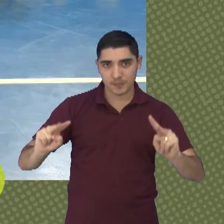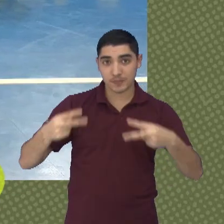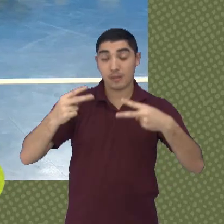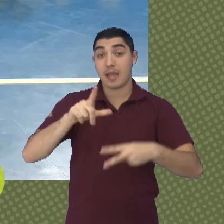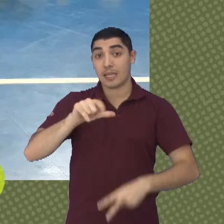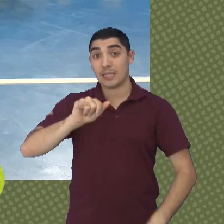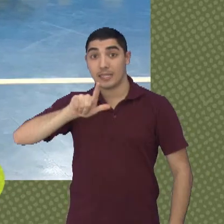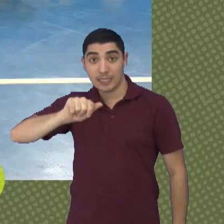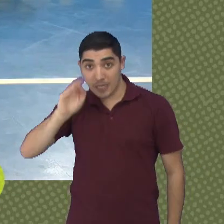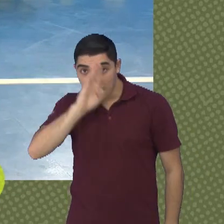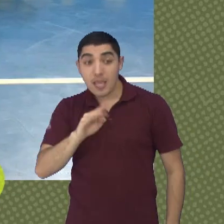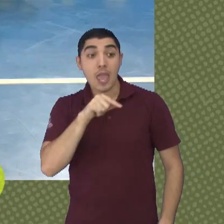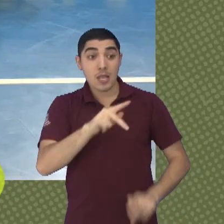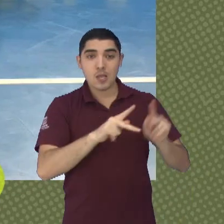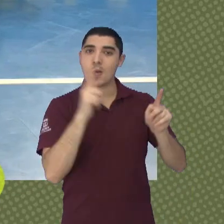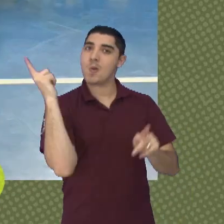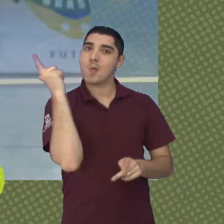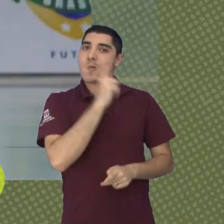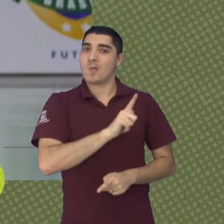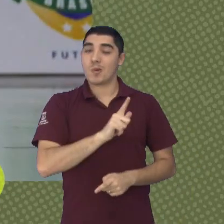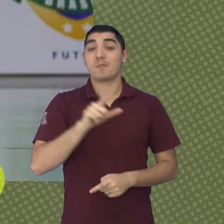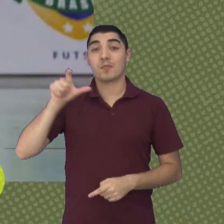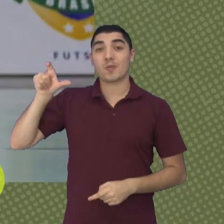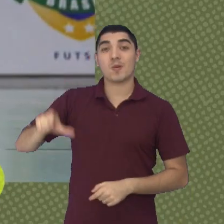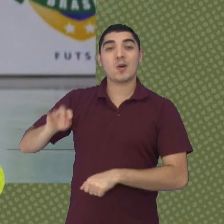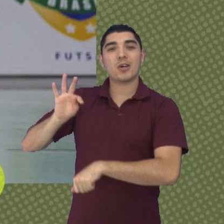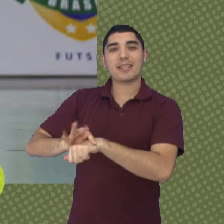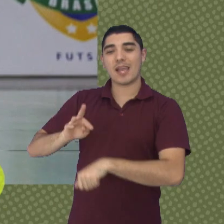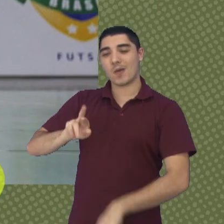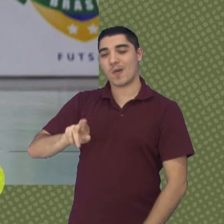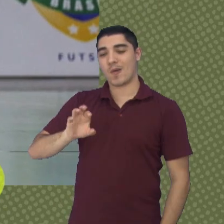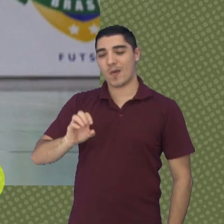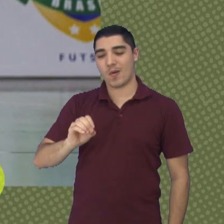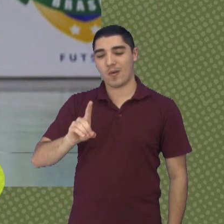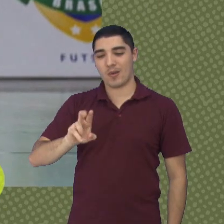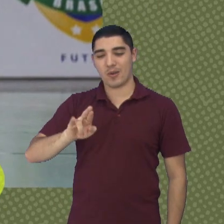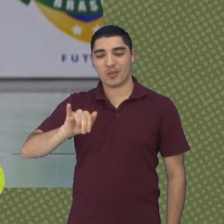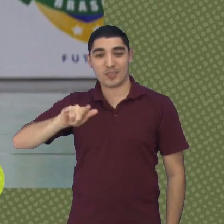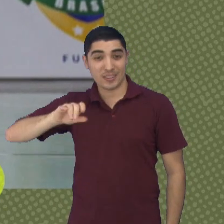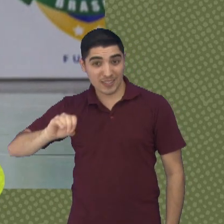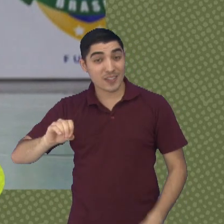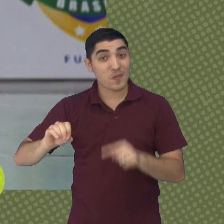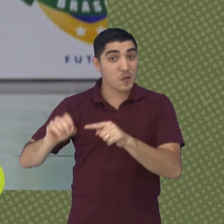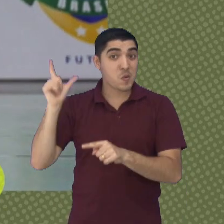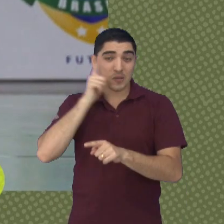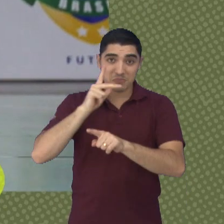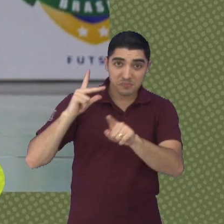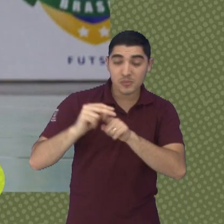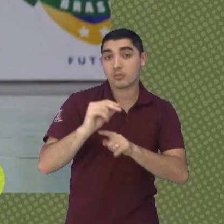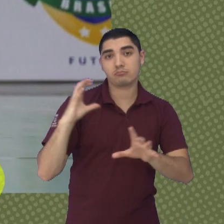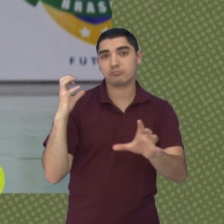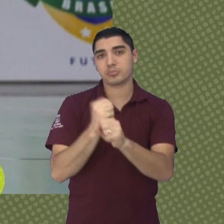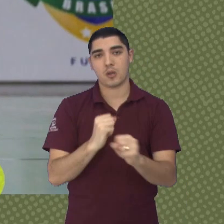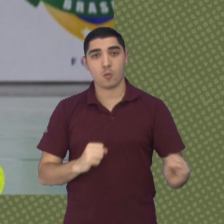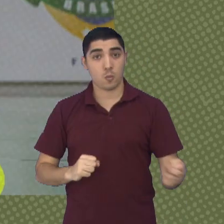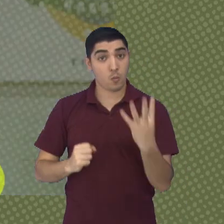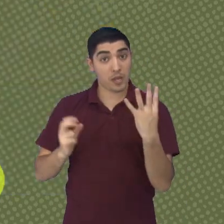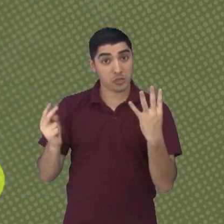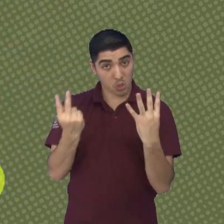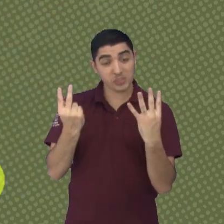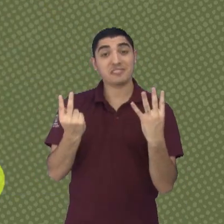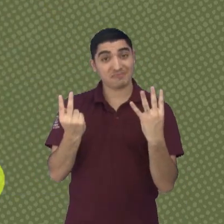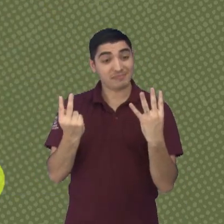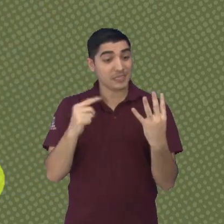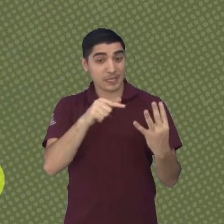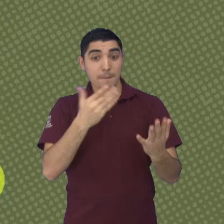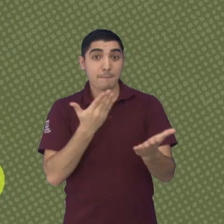Nacional, e conseguiu. O time do técnico Rodrigo Mogi, o cosplay do nosso querido Paulo, venceu pelo placar de 4 a 2 e se classificou na